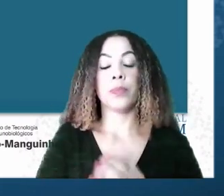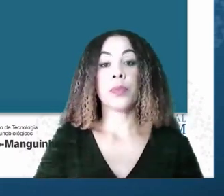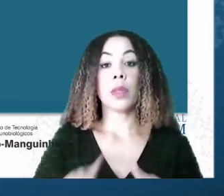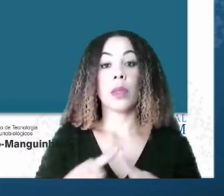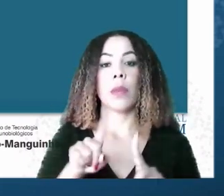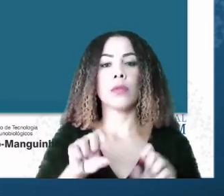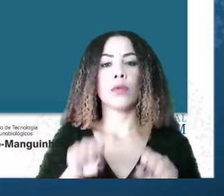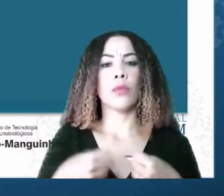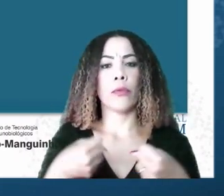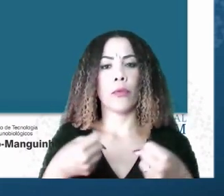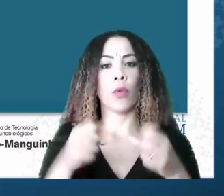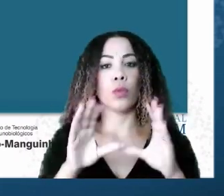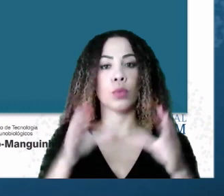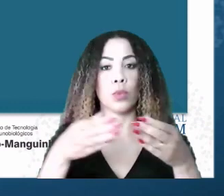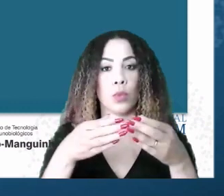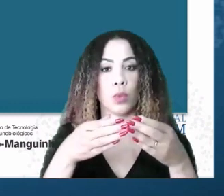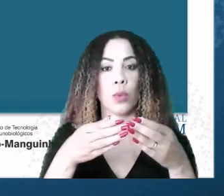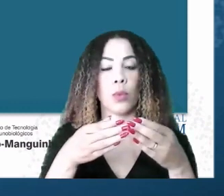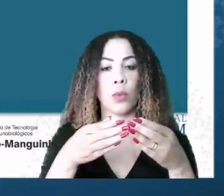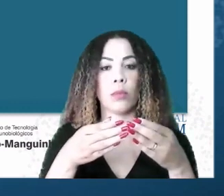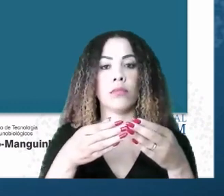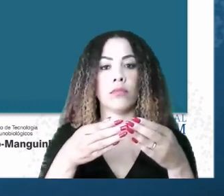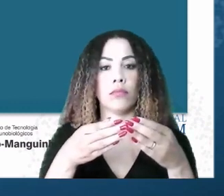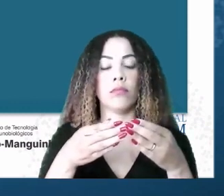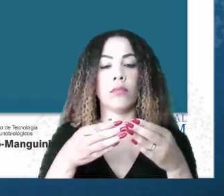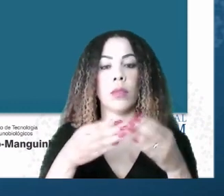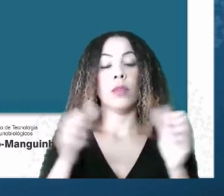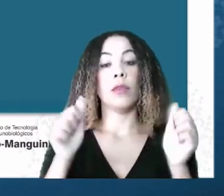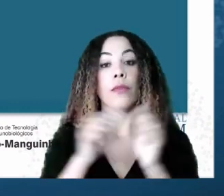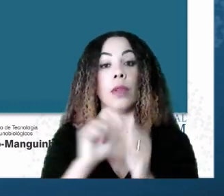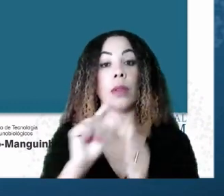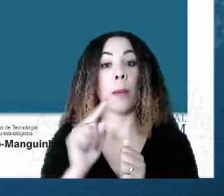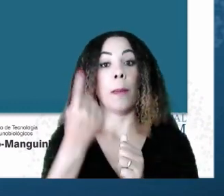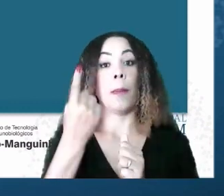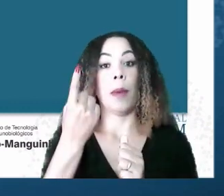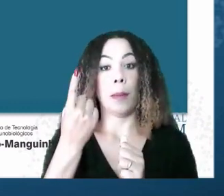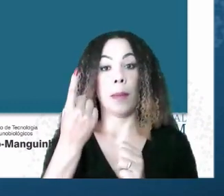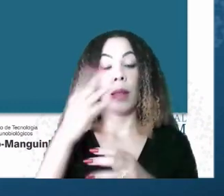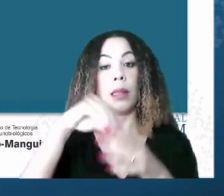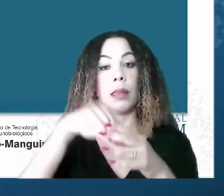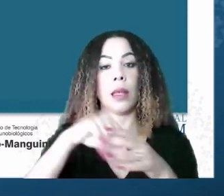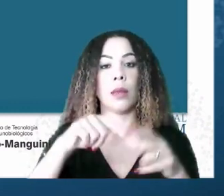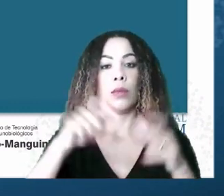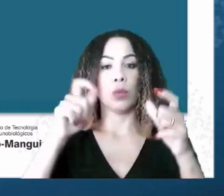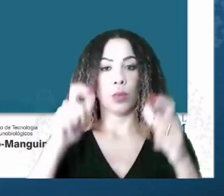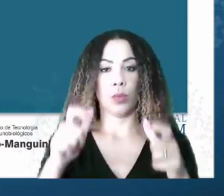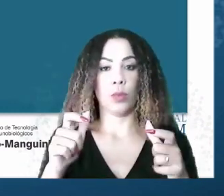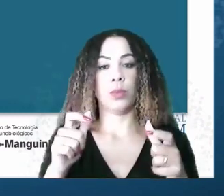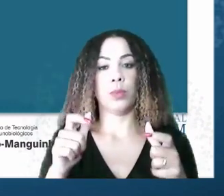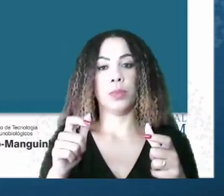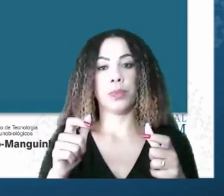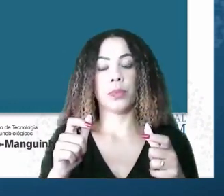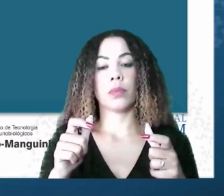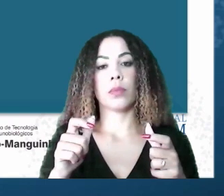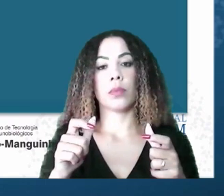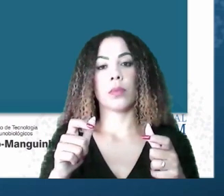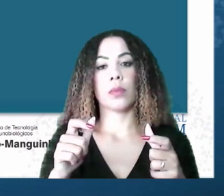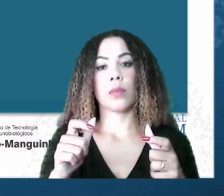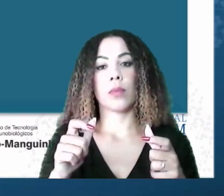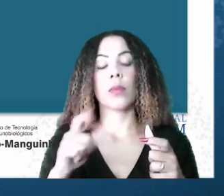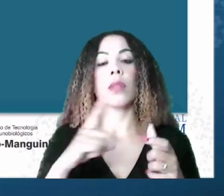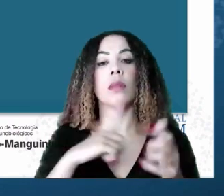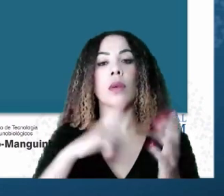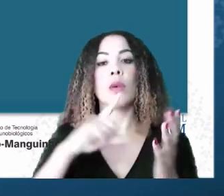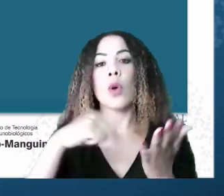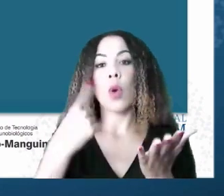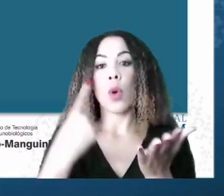conjunto muito grande, feito pela primeira vez dentro da unidade, com o comprometimento da